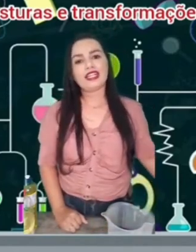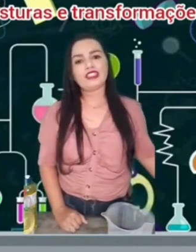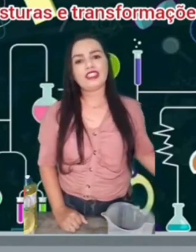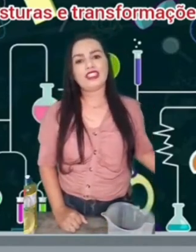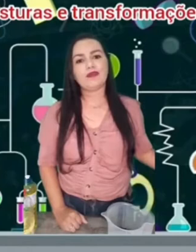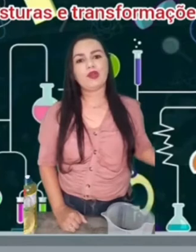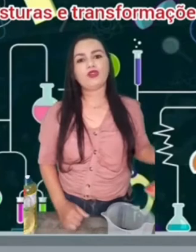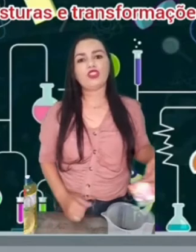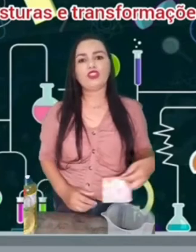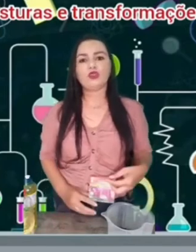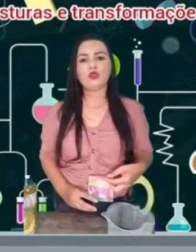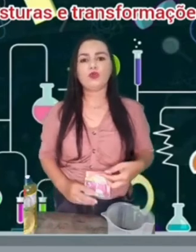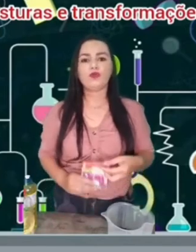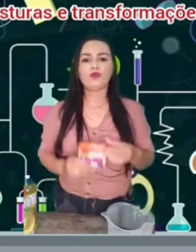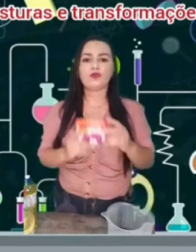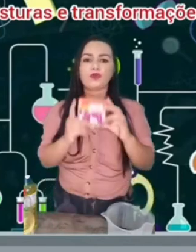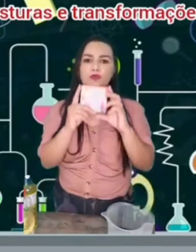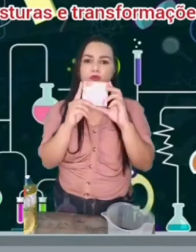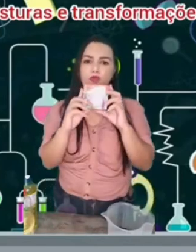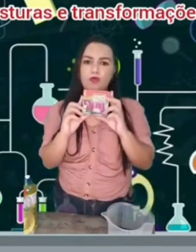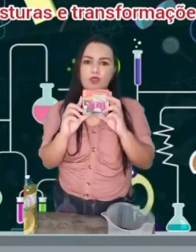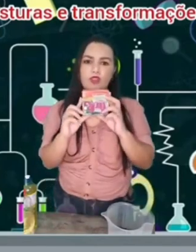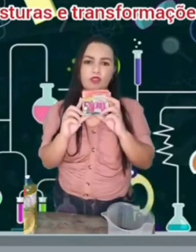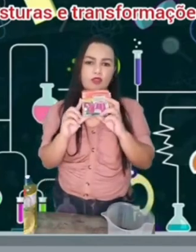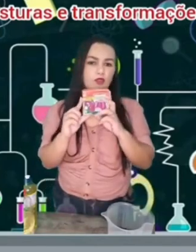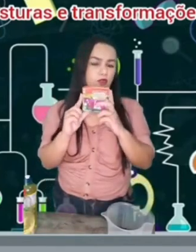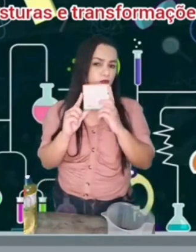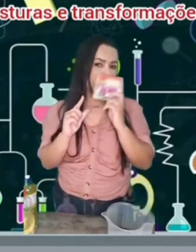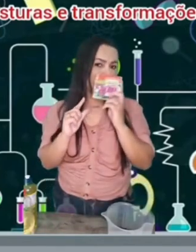fazer gelatina, a Pró utilizou